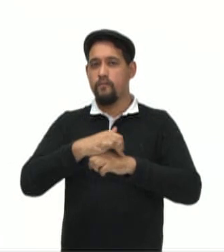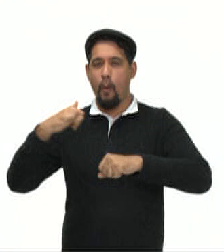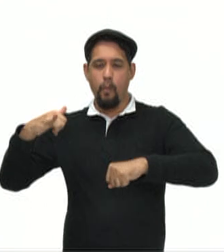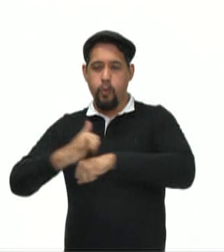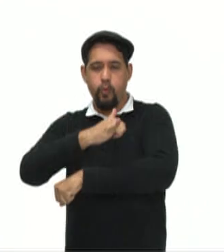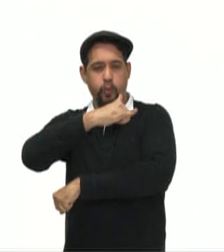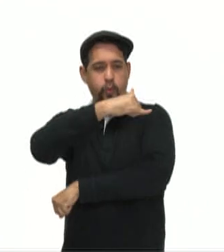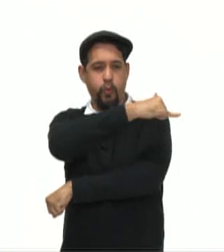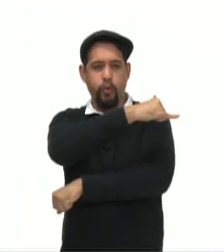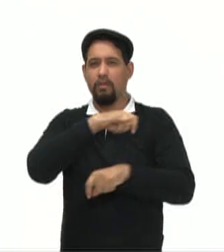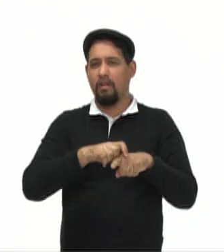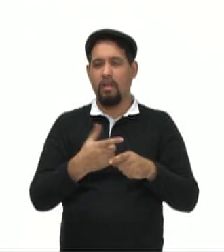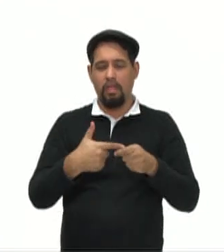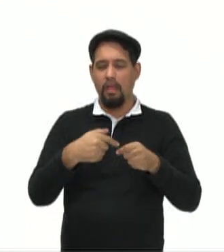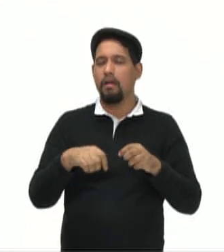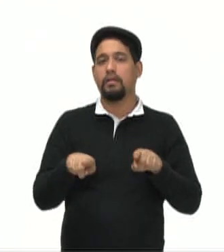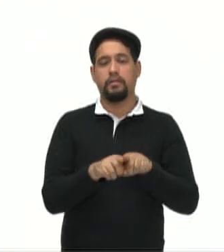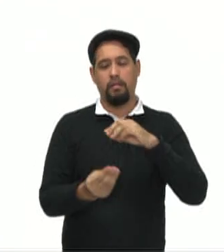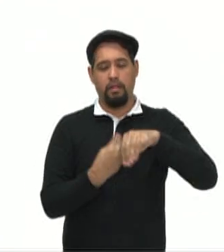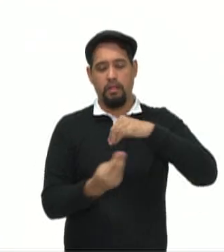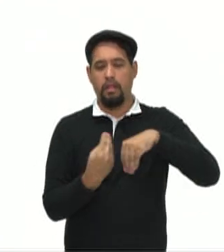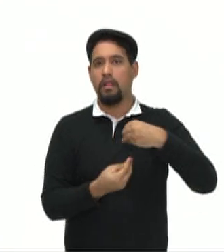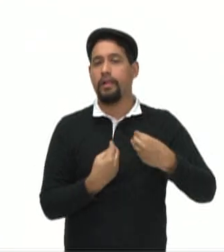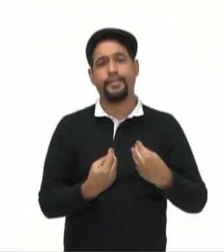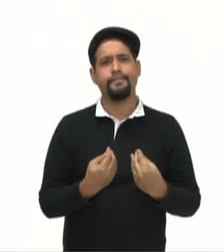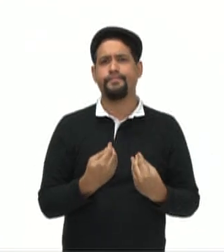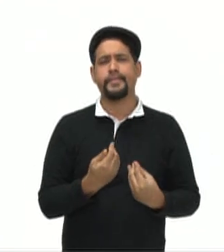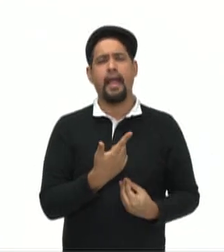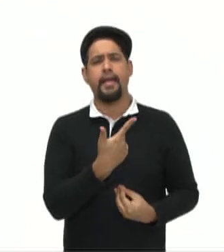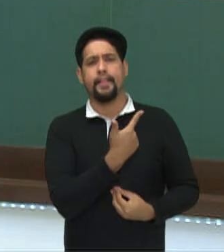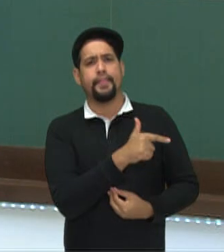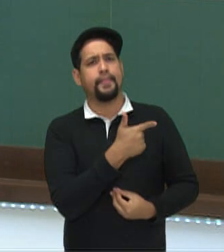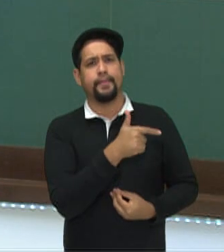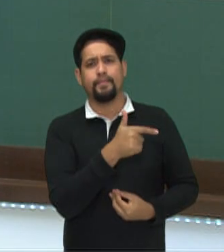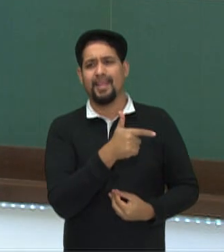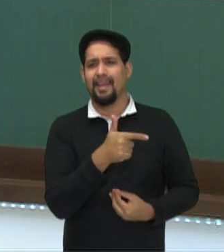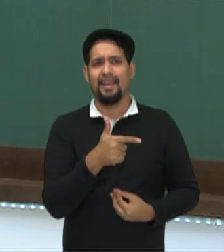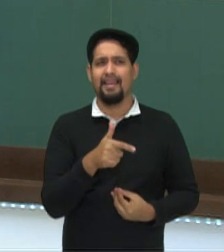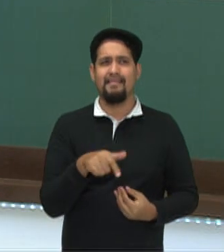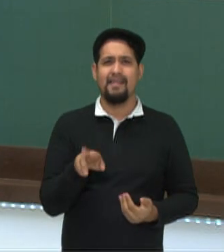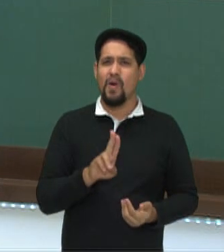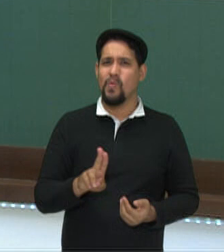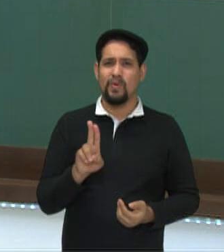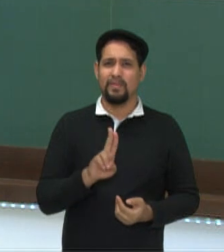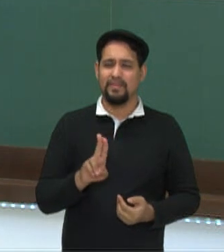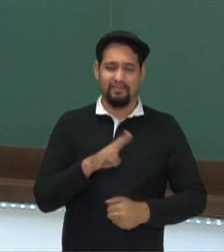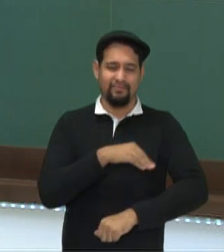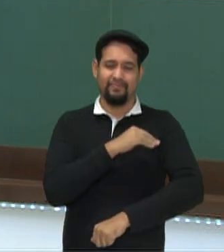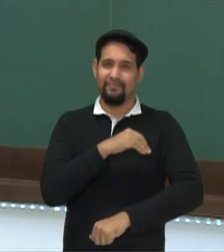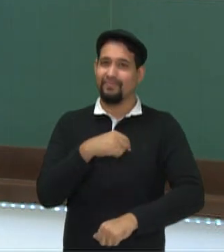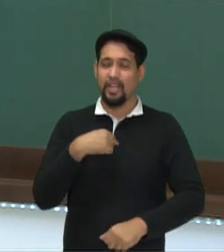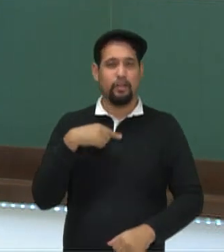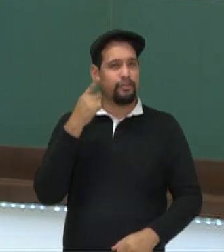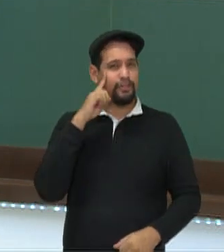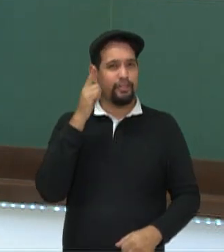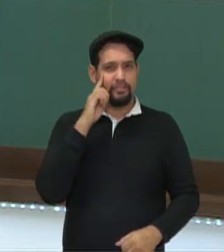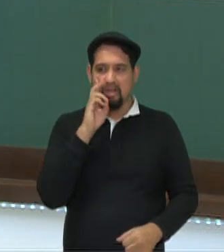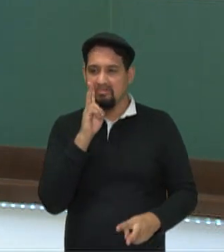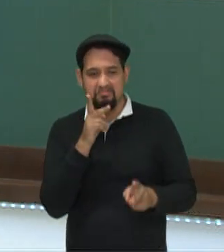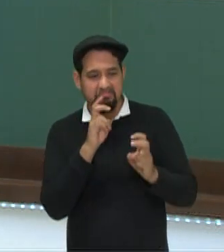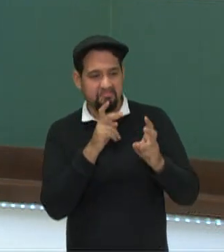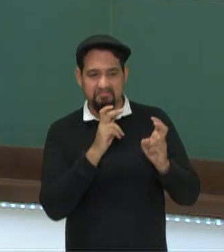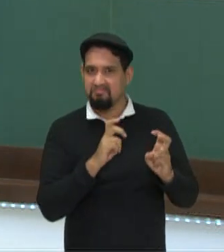solvente, aditivos de gasolina. Aqui nós não temos muito acesso a este álcool no nosso dia a dia